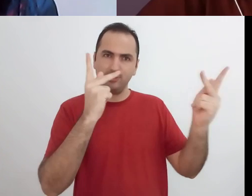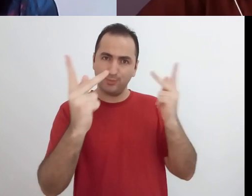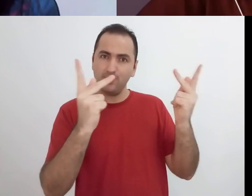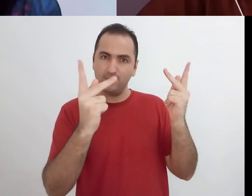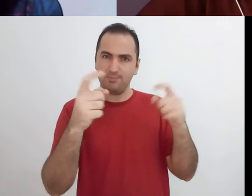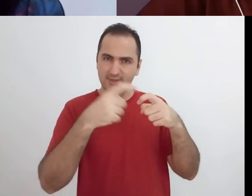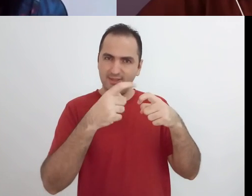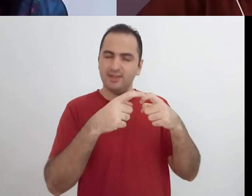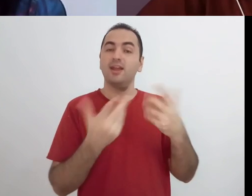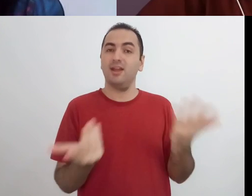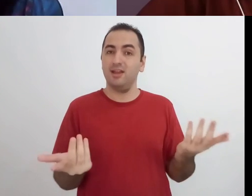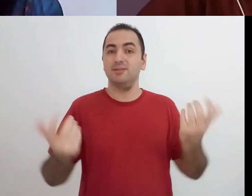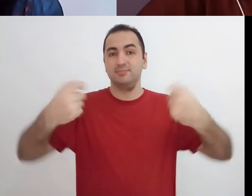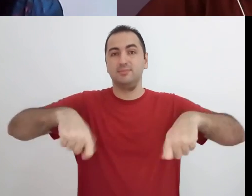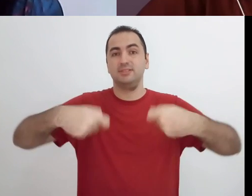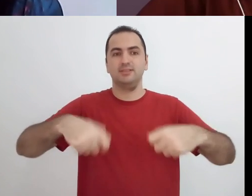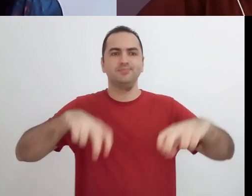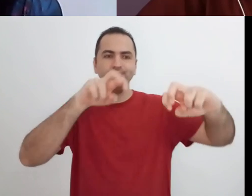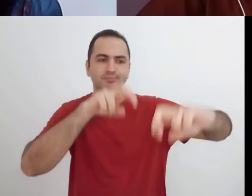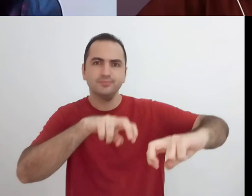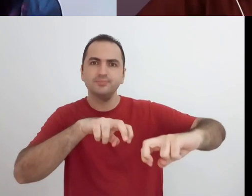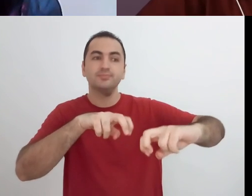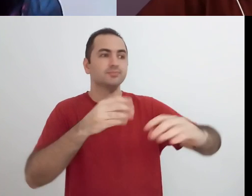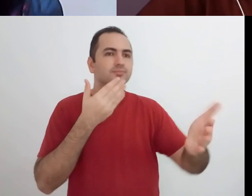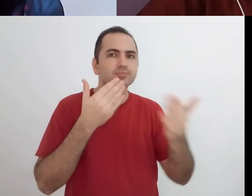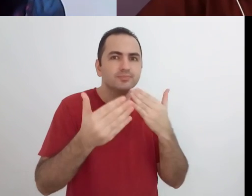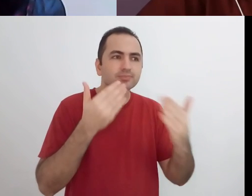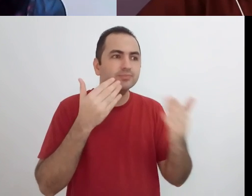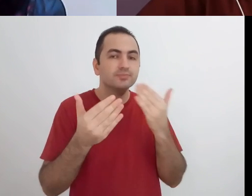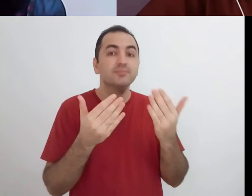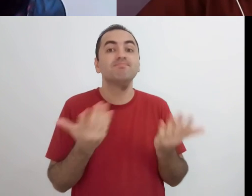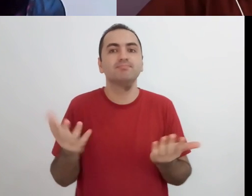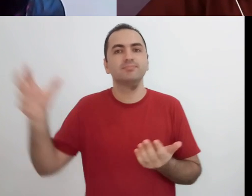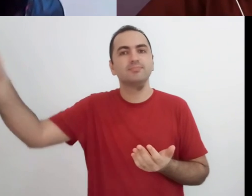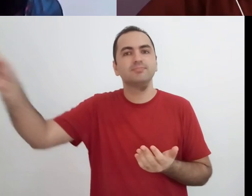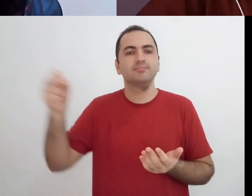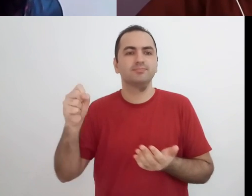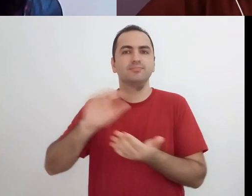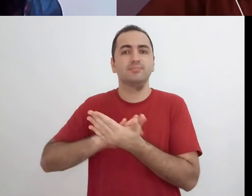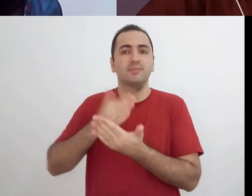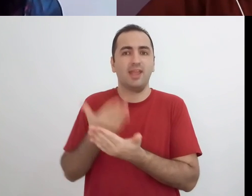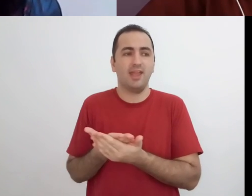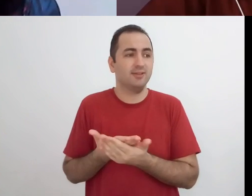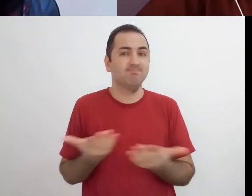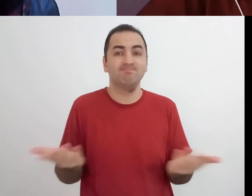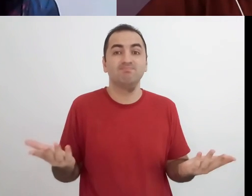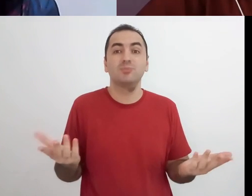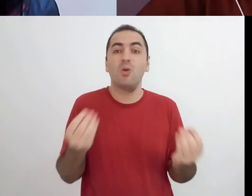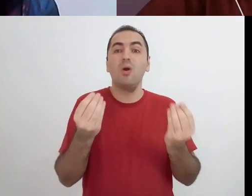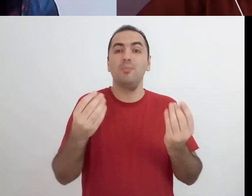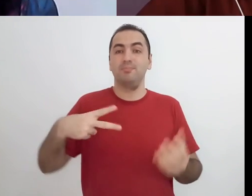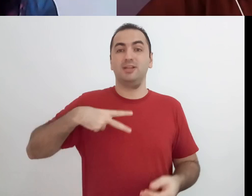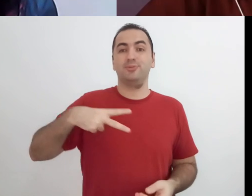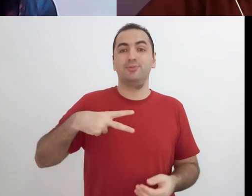seus pacientes, porque tem que ser uma conversa ali, né? A ética diz que o certo é que a conversa fique entre eles. Então,